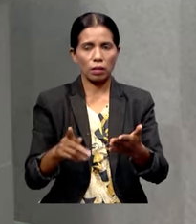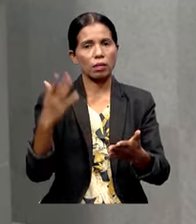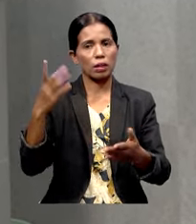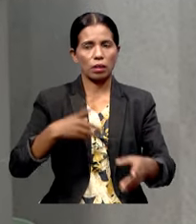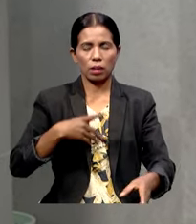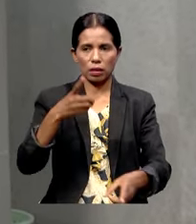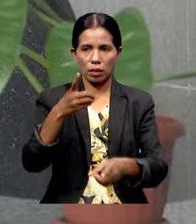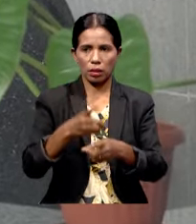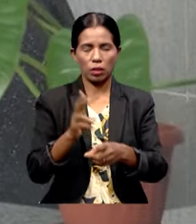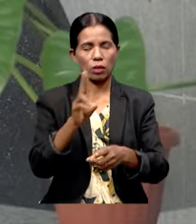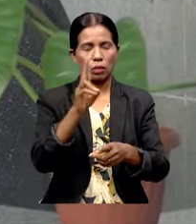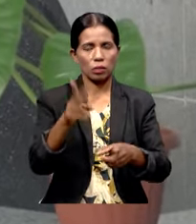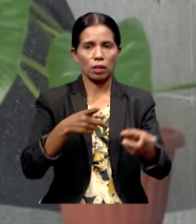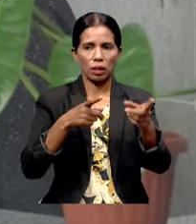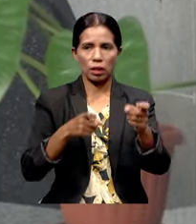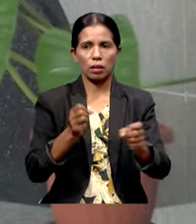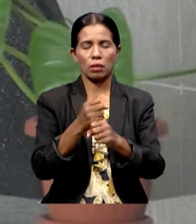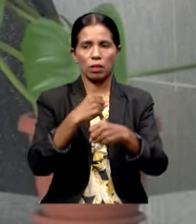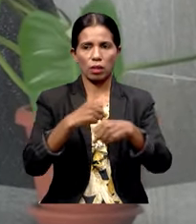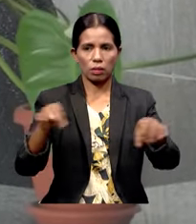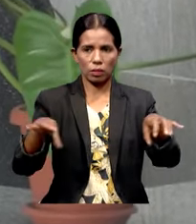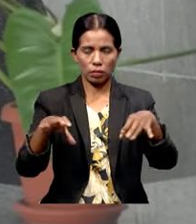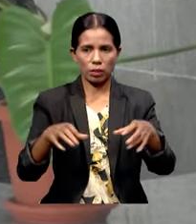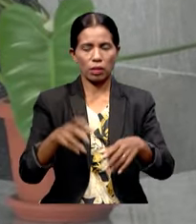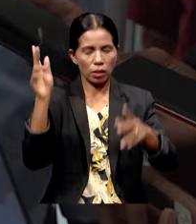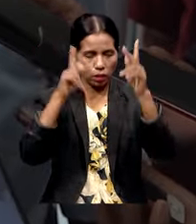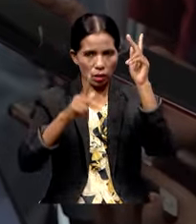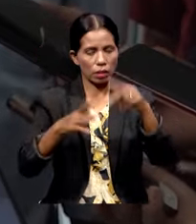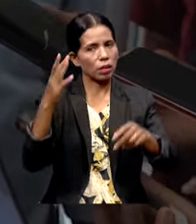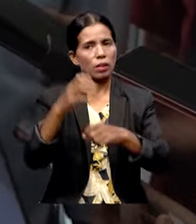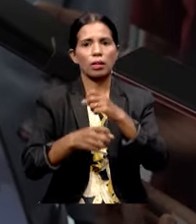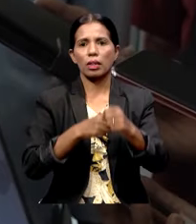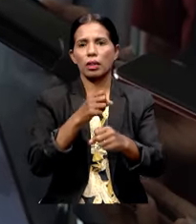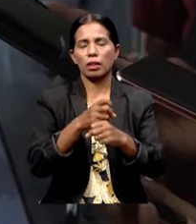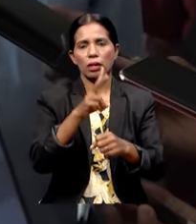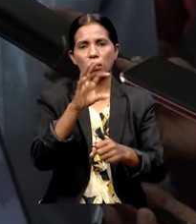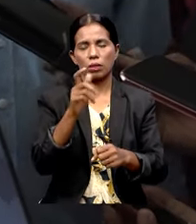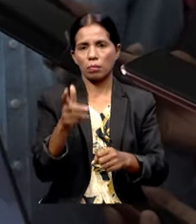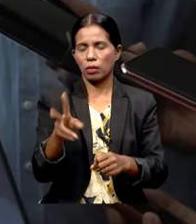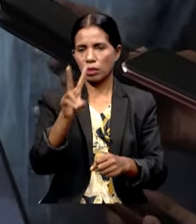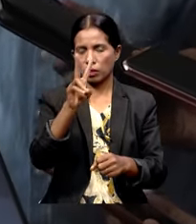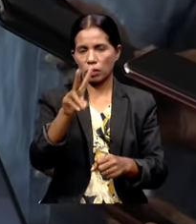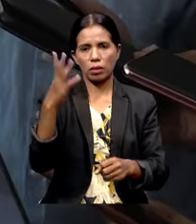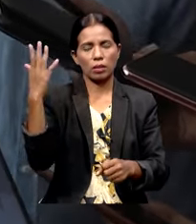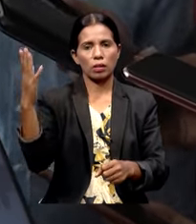direito hodi arma banghira halau servisu. Kazune akontese iha tina rihun rua rua nulu resin rua iha